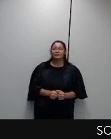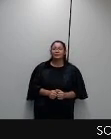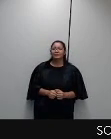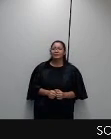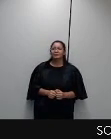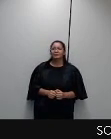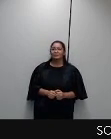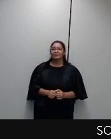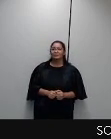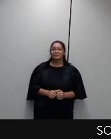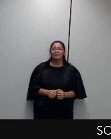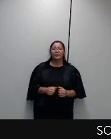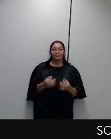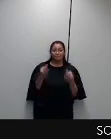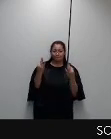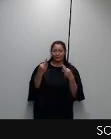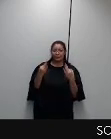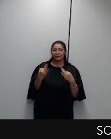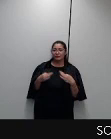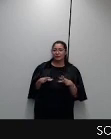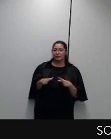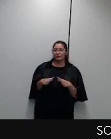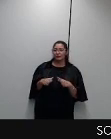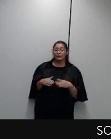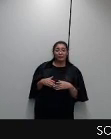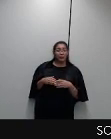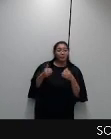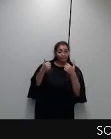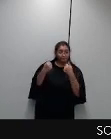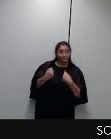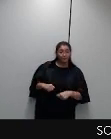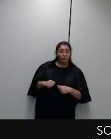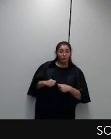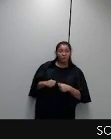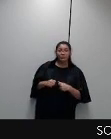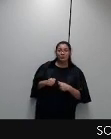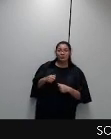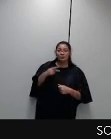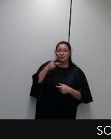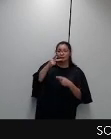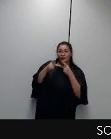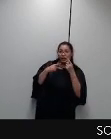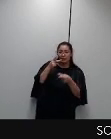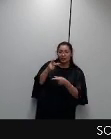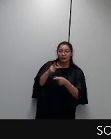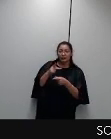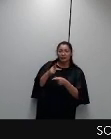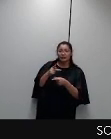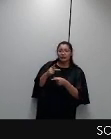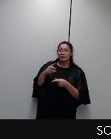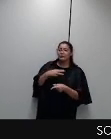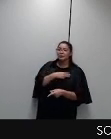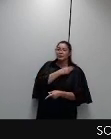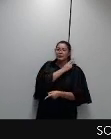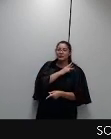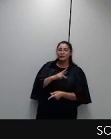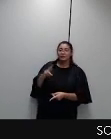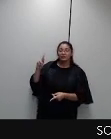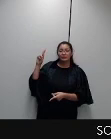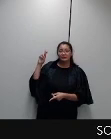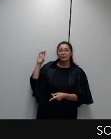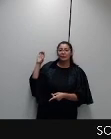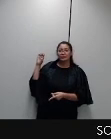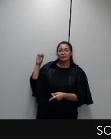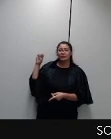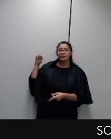efeito posso essa palavra para ministrar ou não sei nesse Mas é uma sugestão cima disso na por eu quiser pelo menos nem